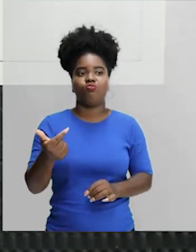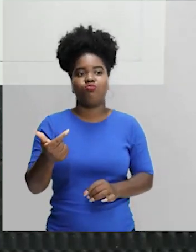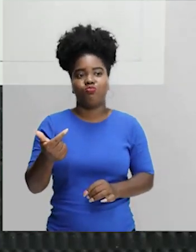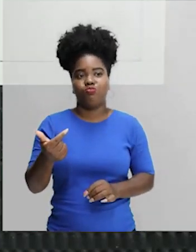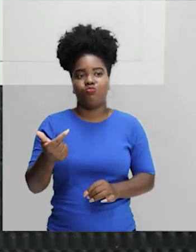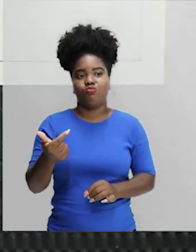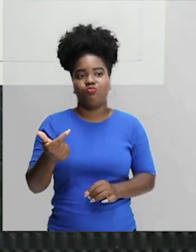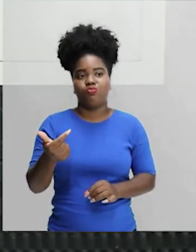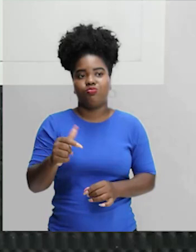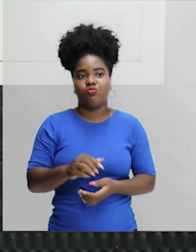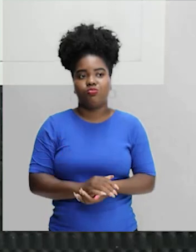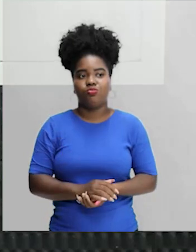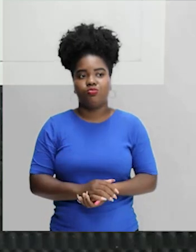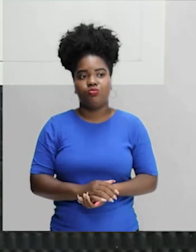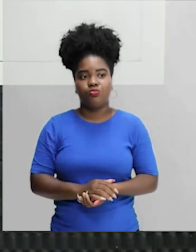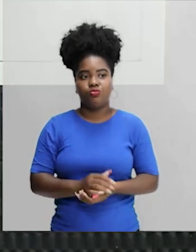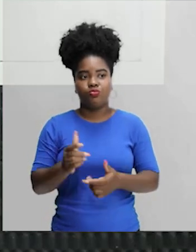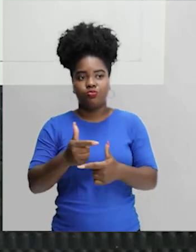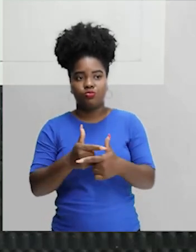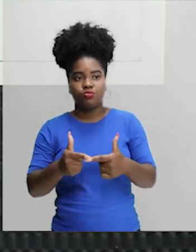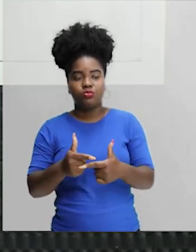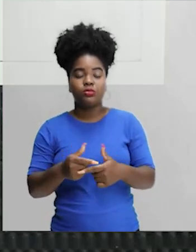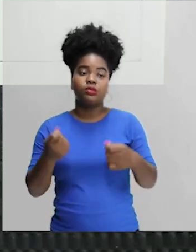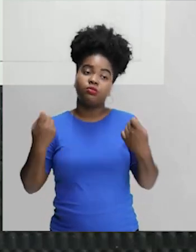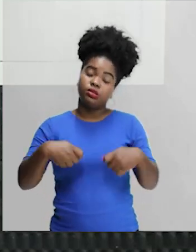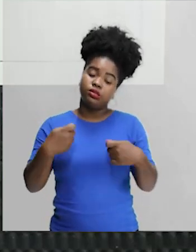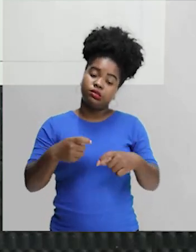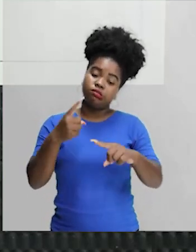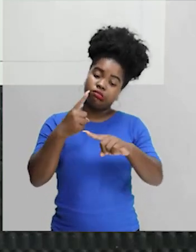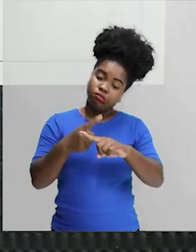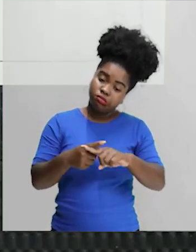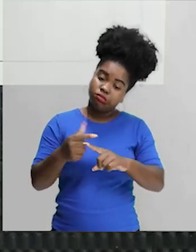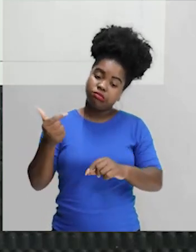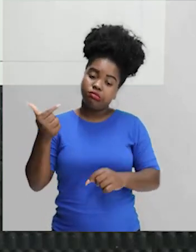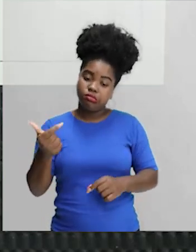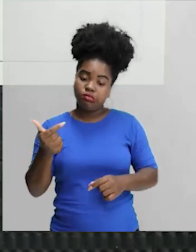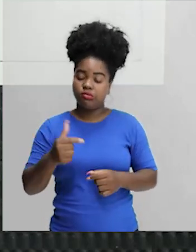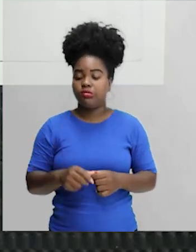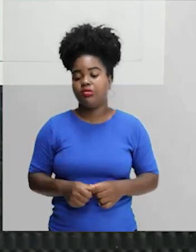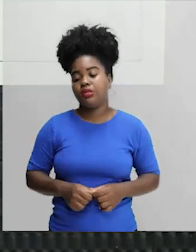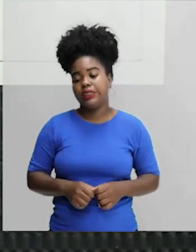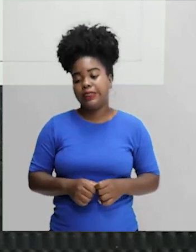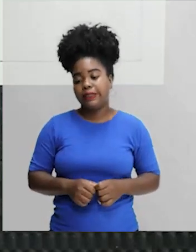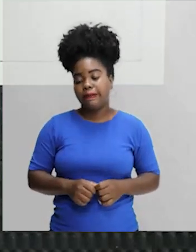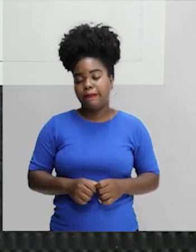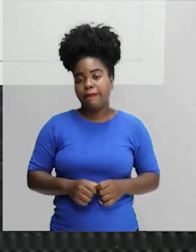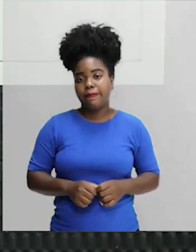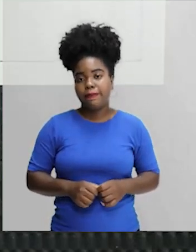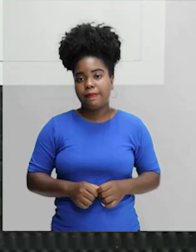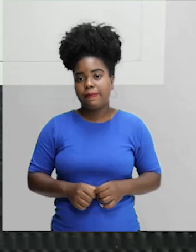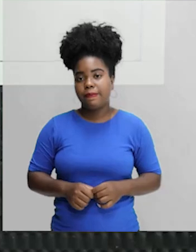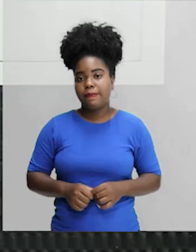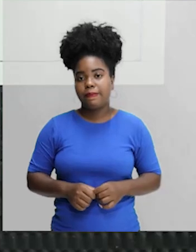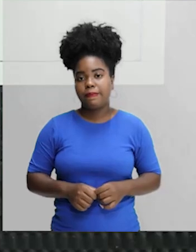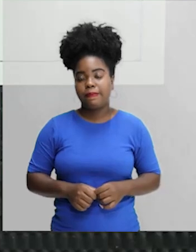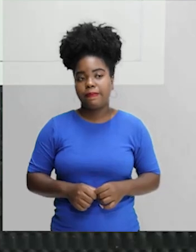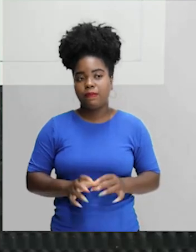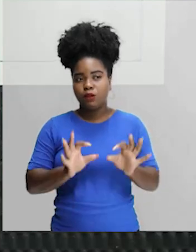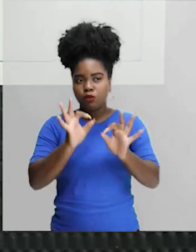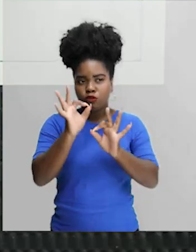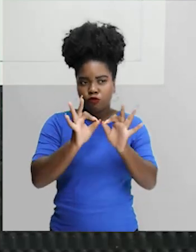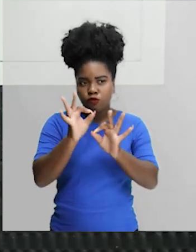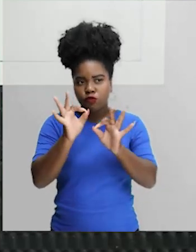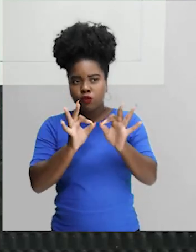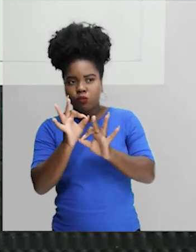Certo? Dessa divisão. E aí você vai ter que multiplicar por 2. Certo? Então, vamos fazer